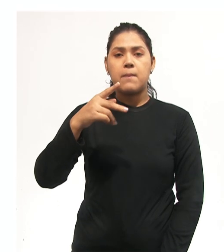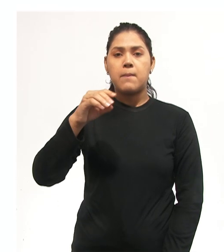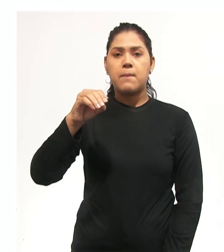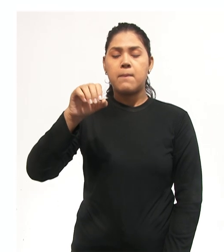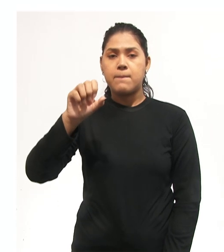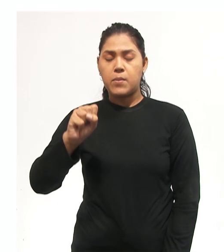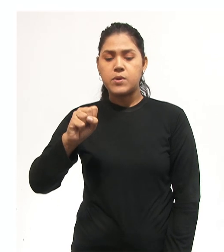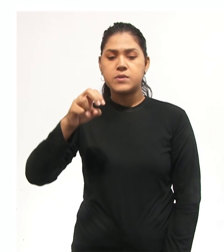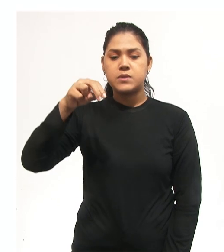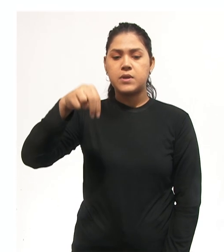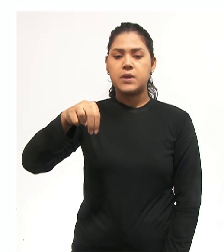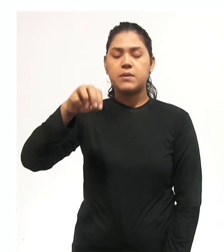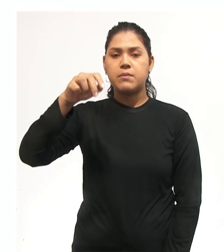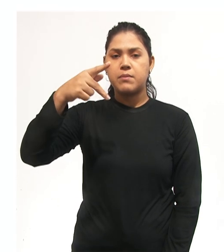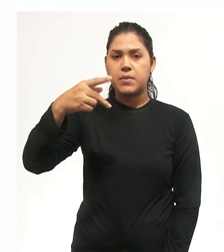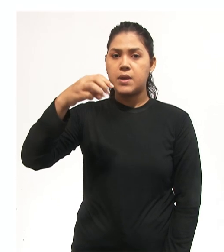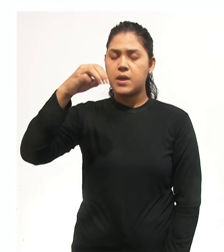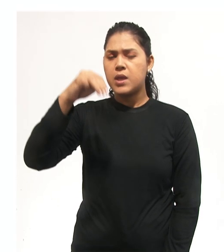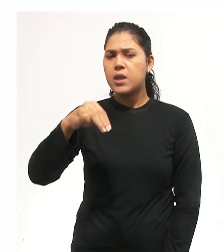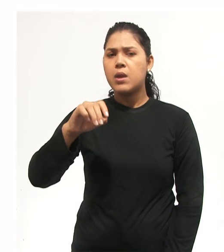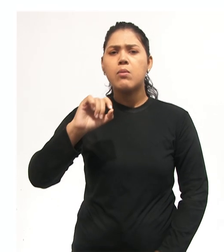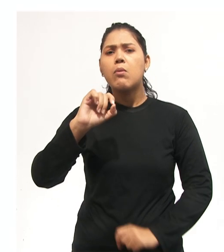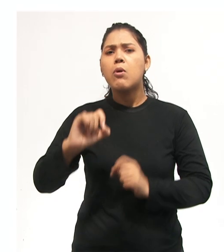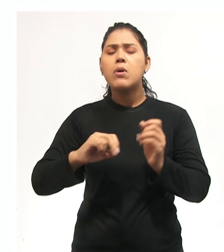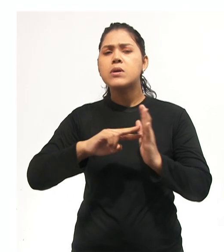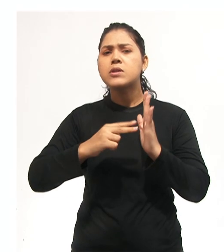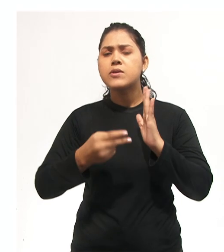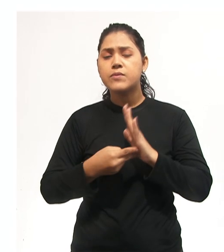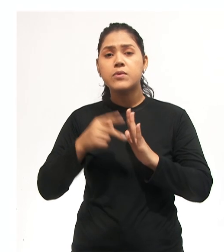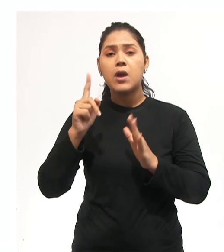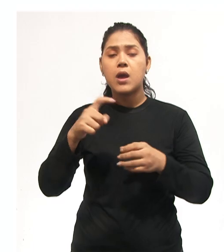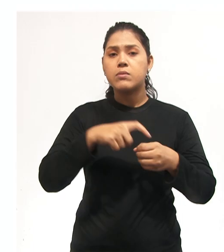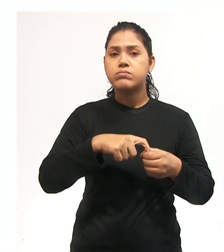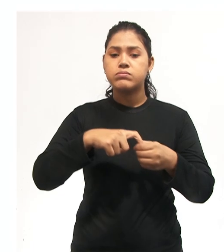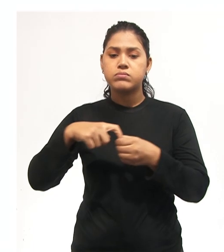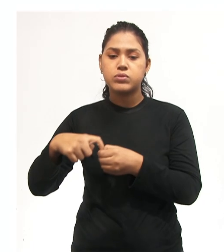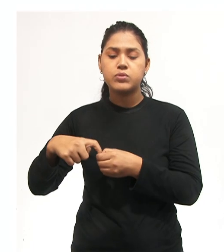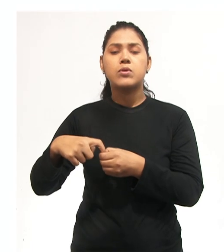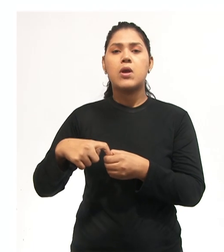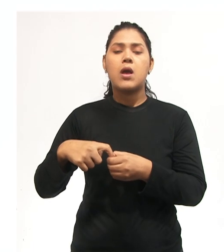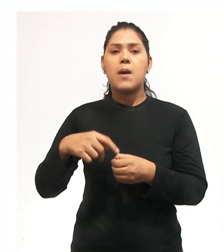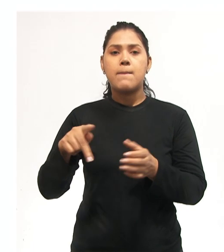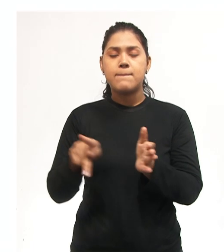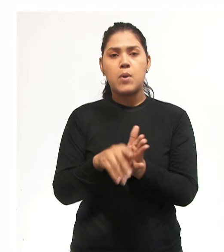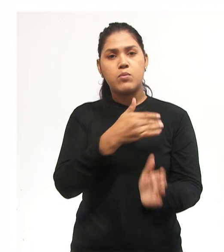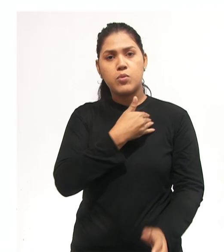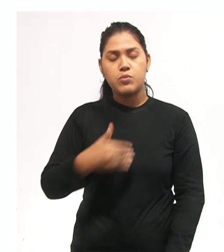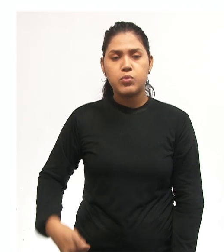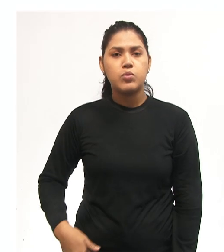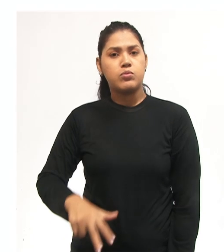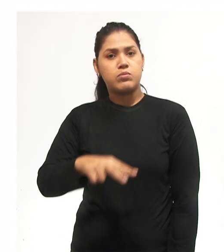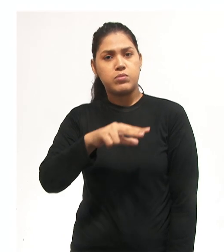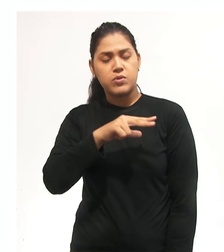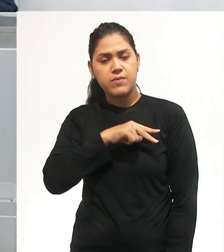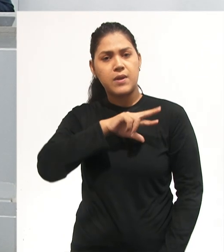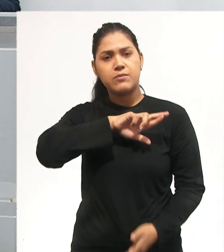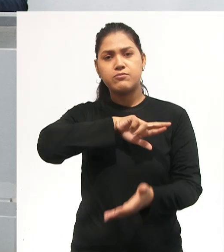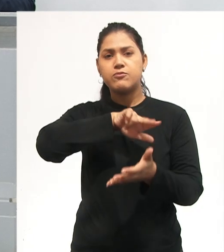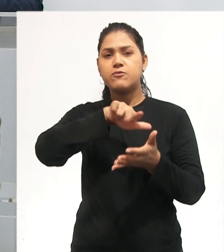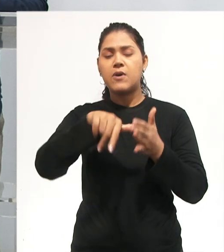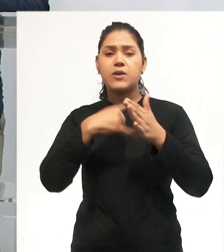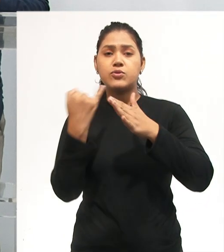de redes, né, de parcerias entre o governo, a sociedade civil, o setor privado e outras organizações. Então,